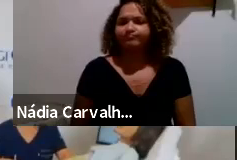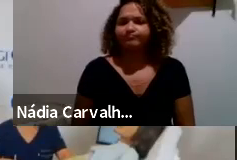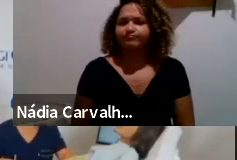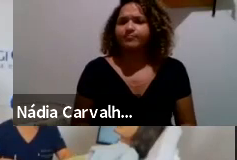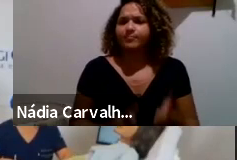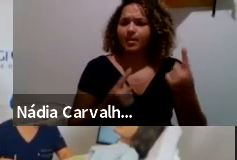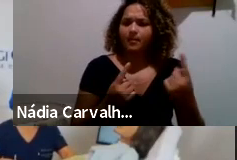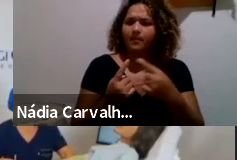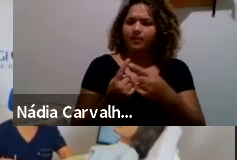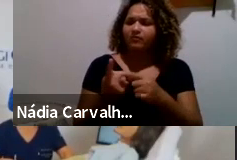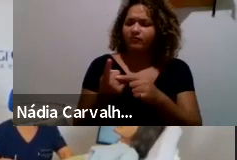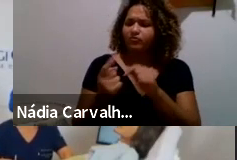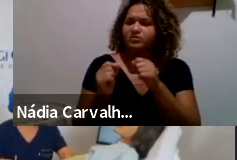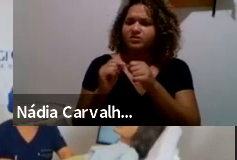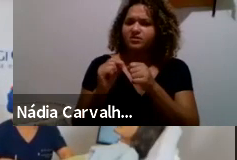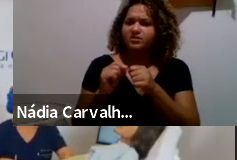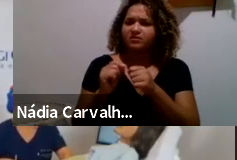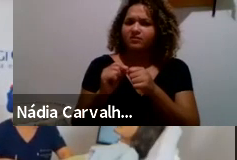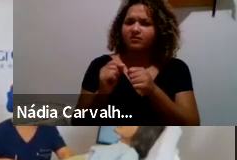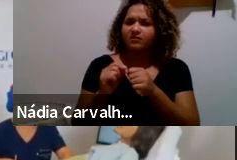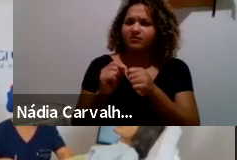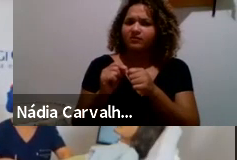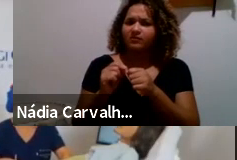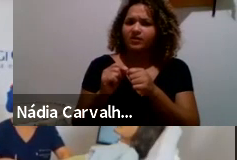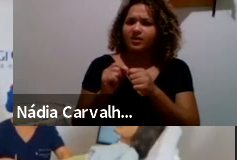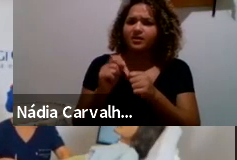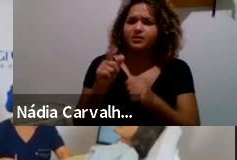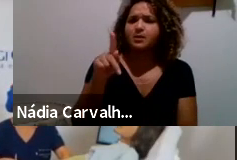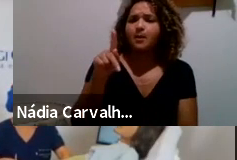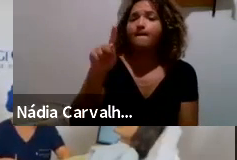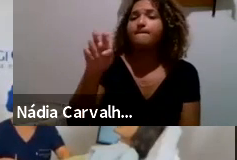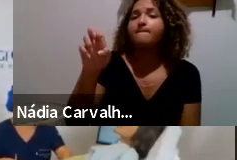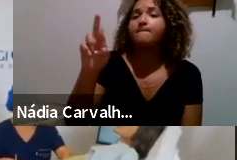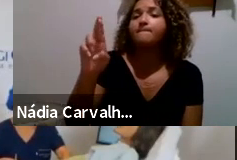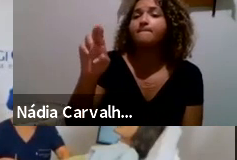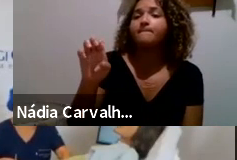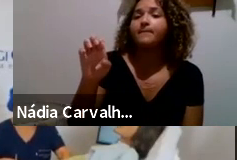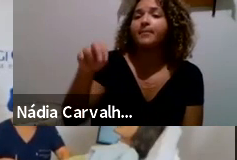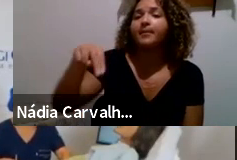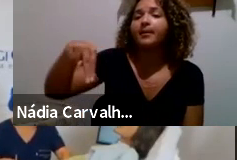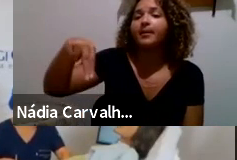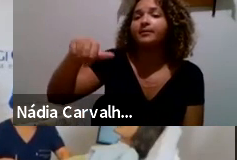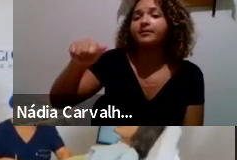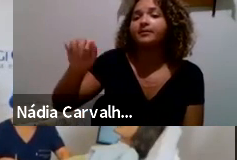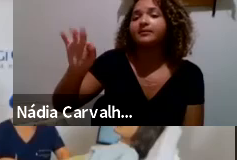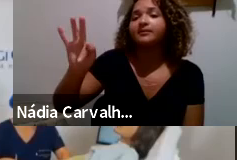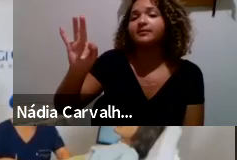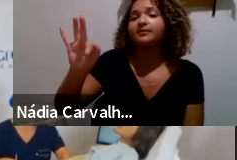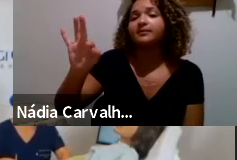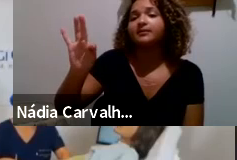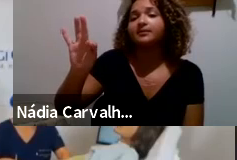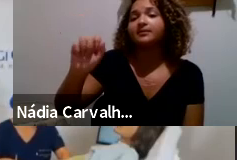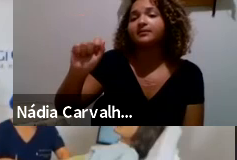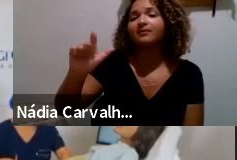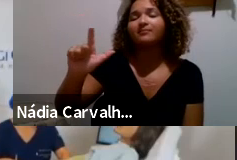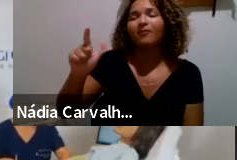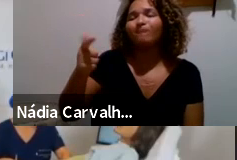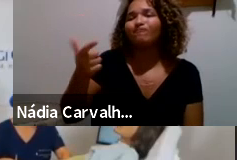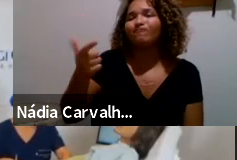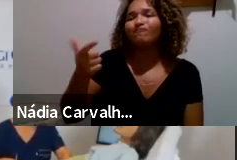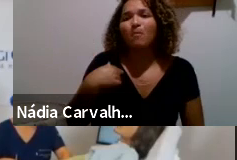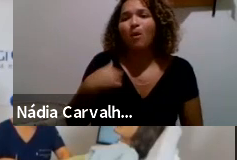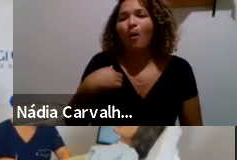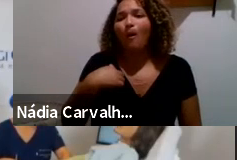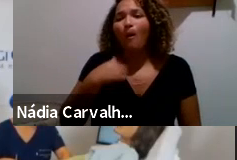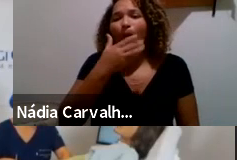pré-natal? Não, não fiz. Por que você não fez pré-natal, Josi? O meu marido ele viaja muito, então eu não consegui acompanhar